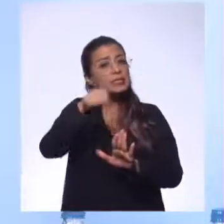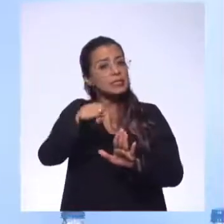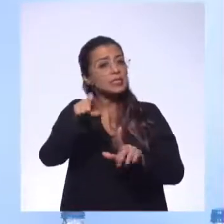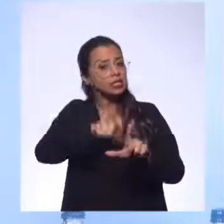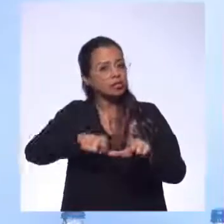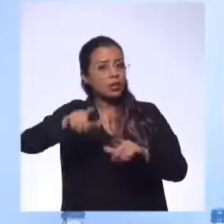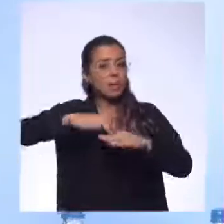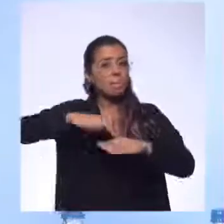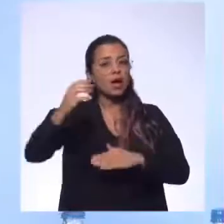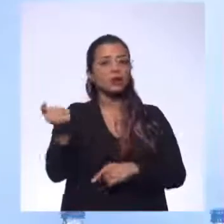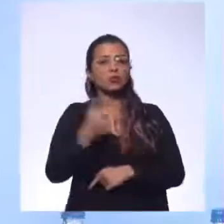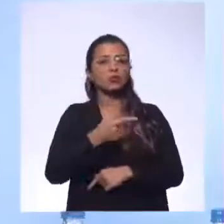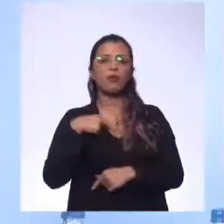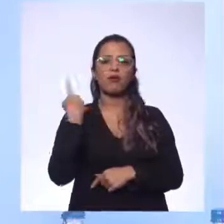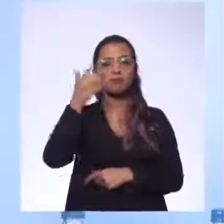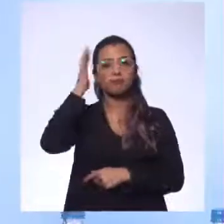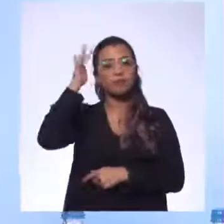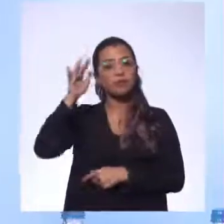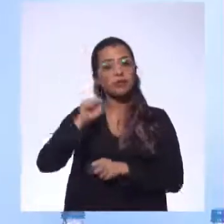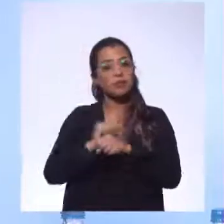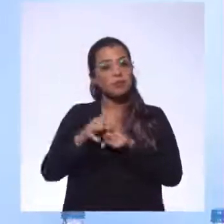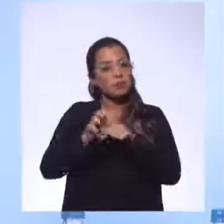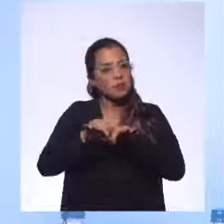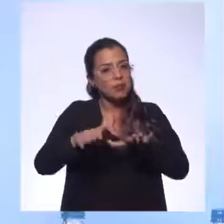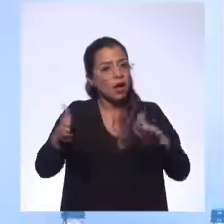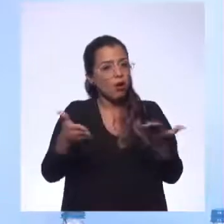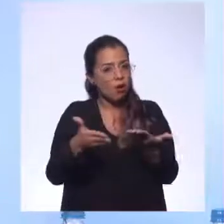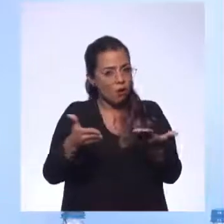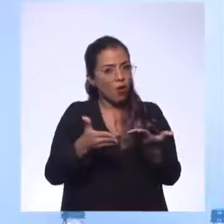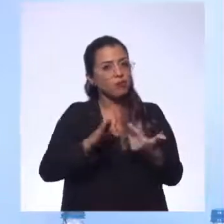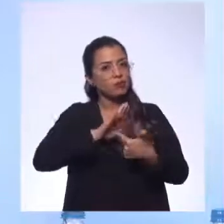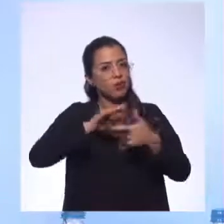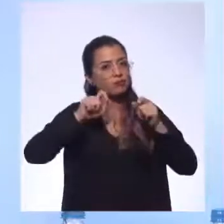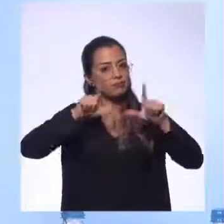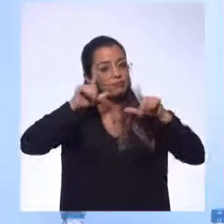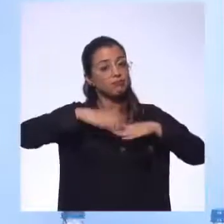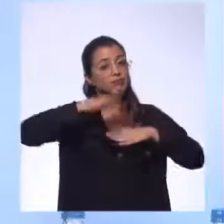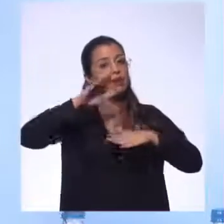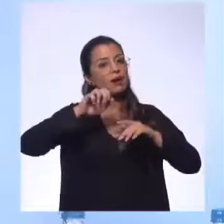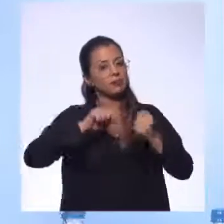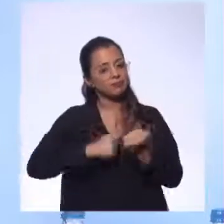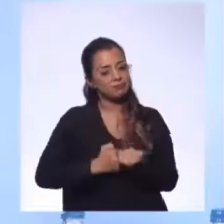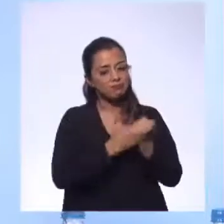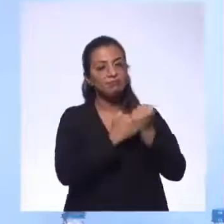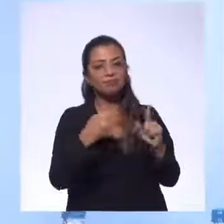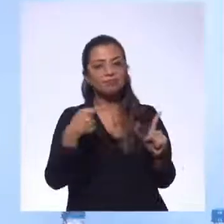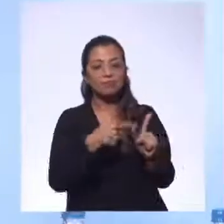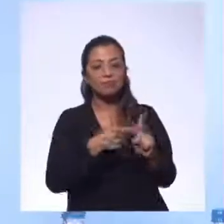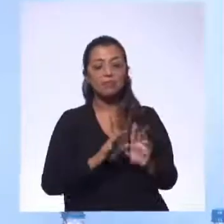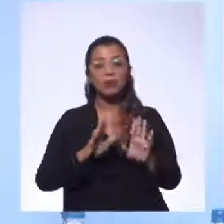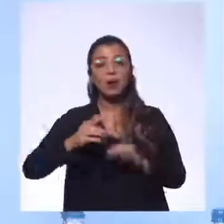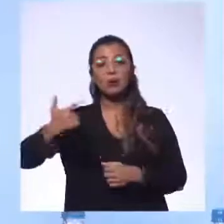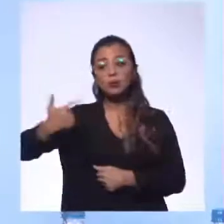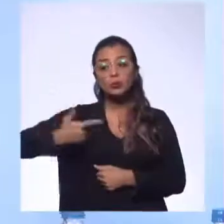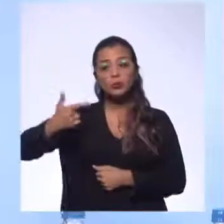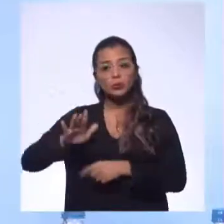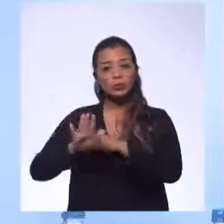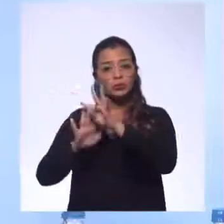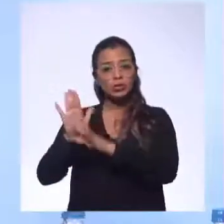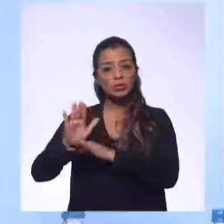que imaginava, e a pandemia só veio trazer isso. Então, ele está defendendo. O segundo texto, ele só trouxe ali